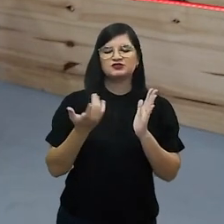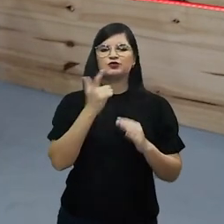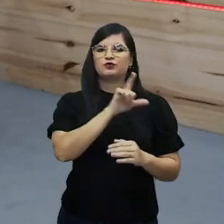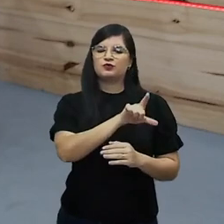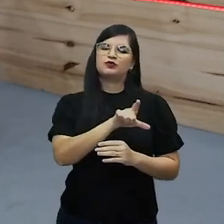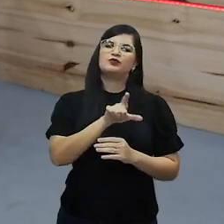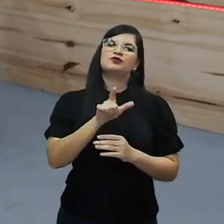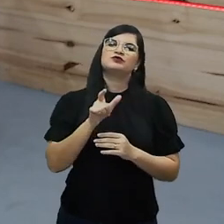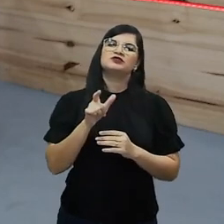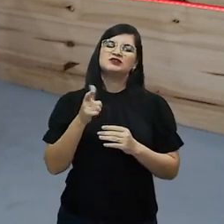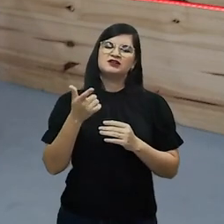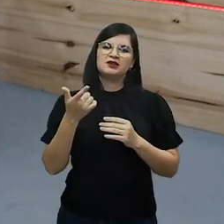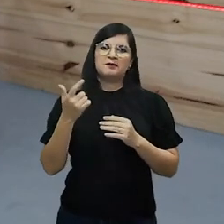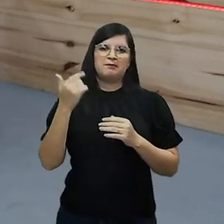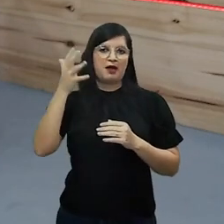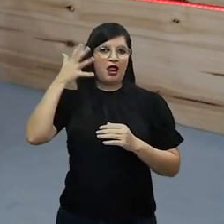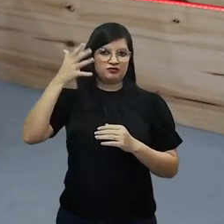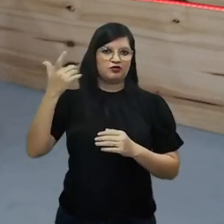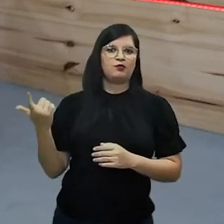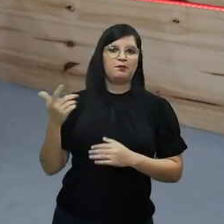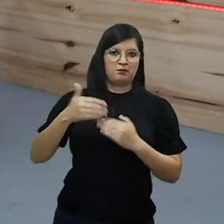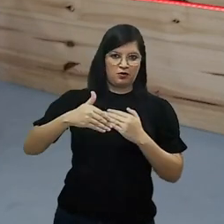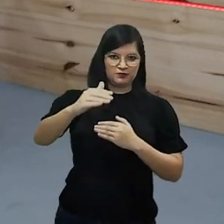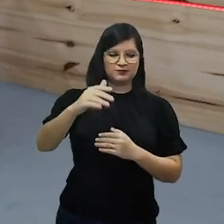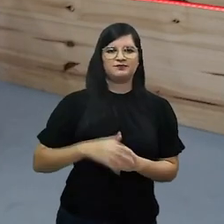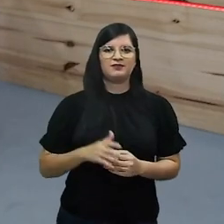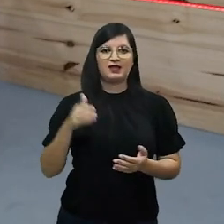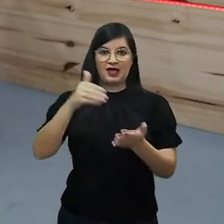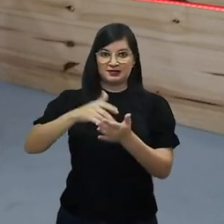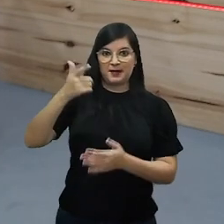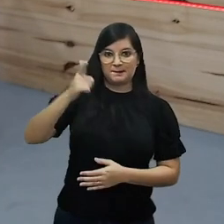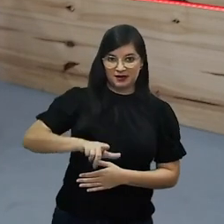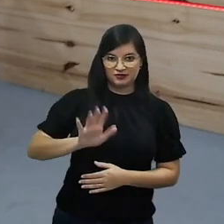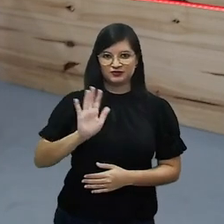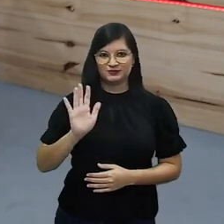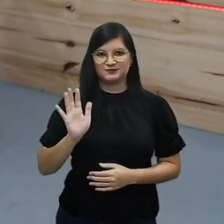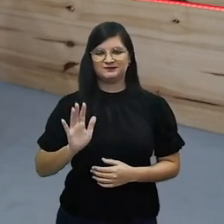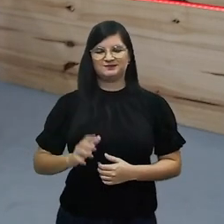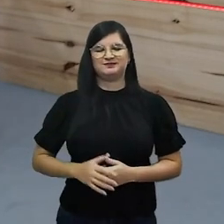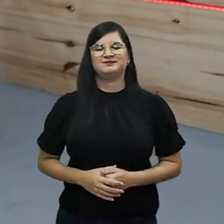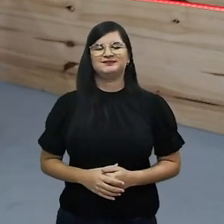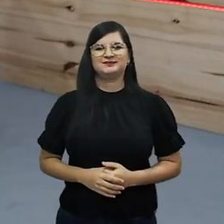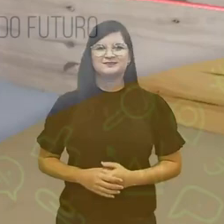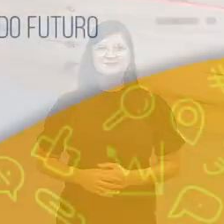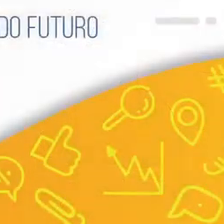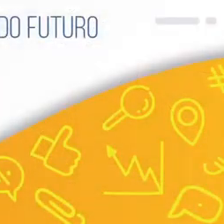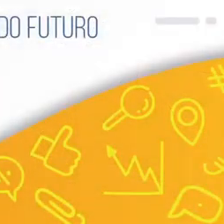garantir as próximas palestras, tá bom? Até mais! Tchau, gente!